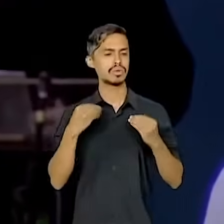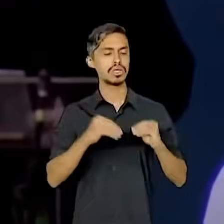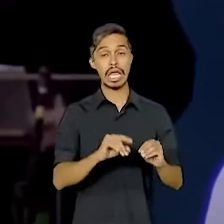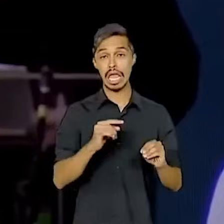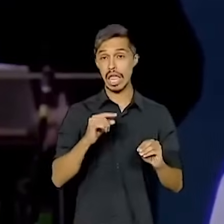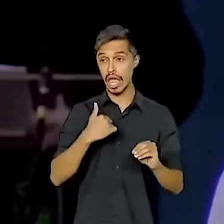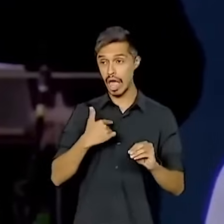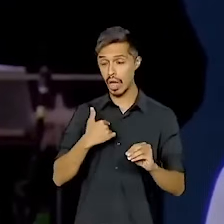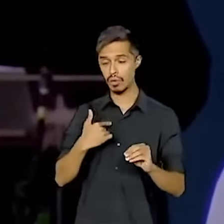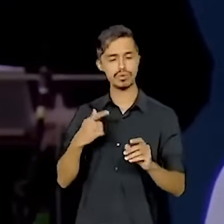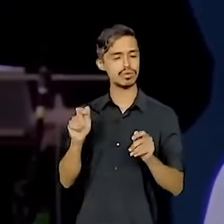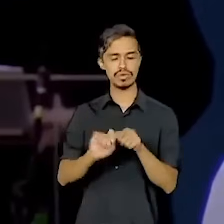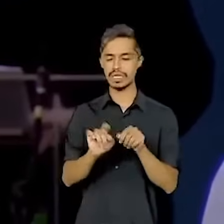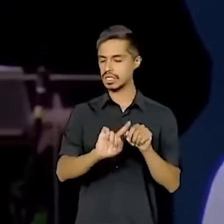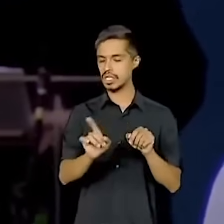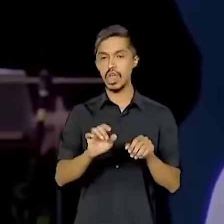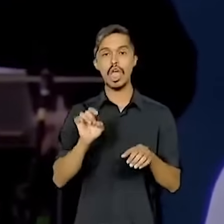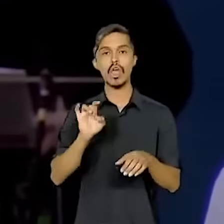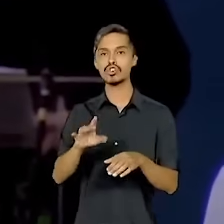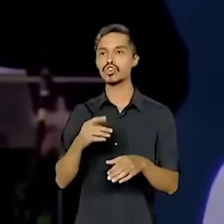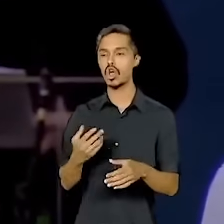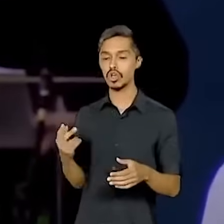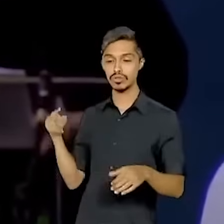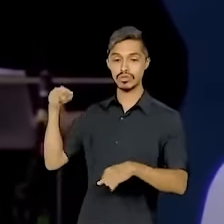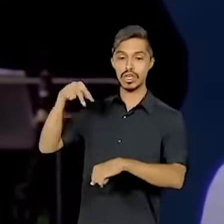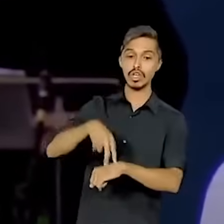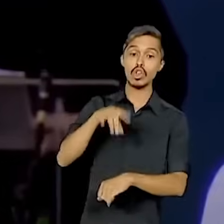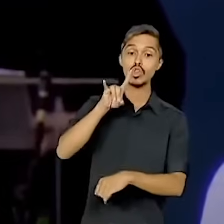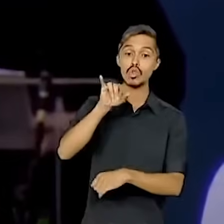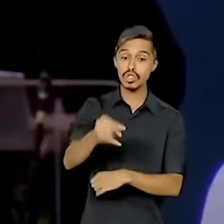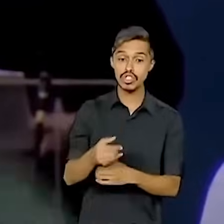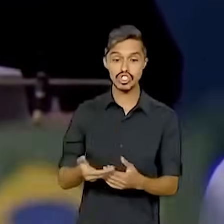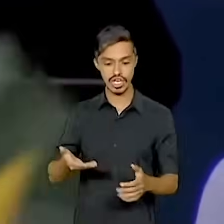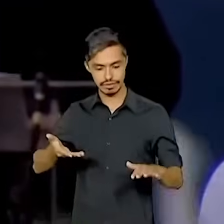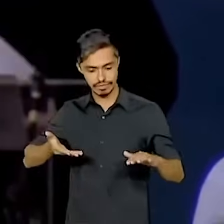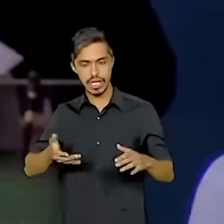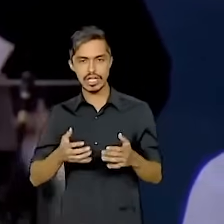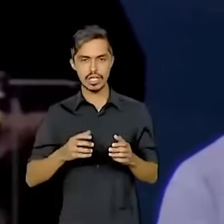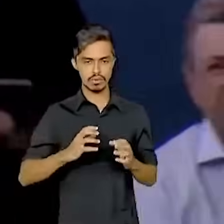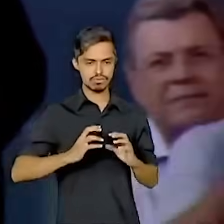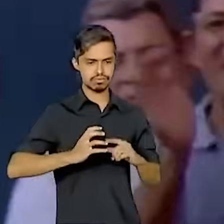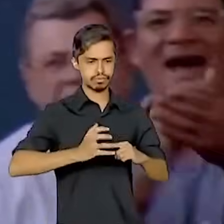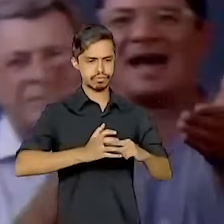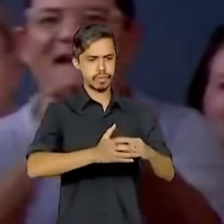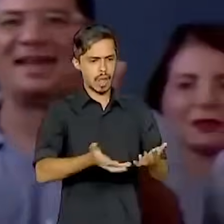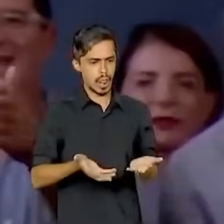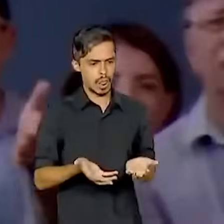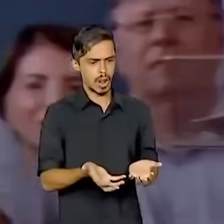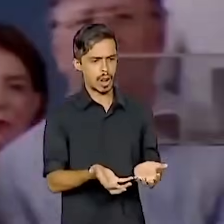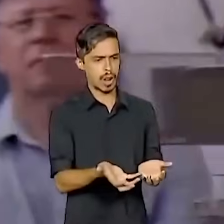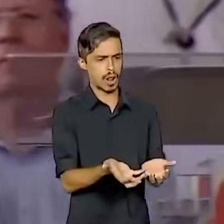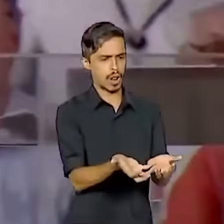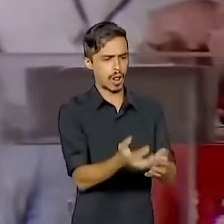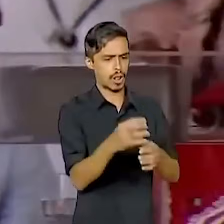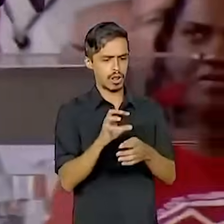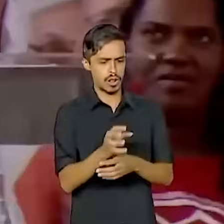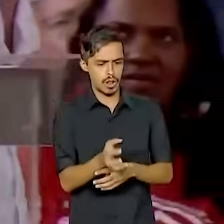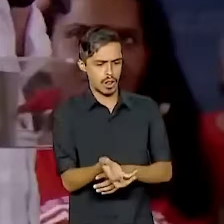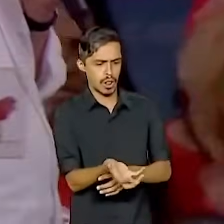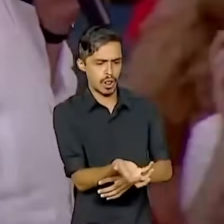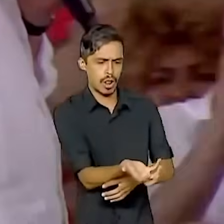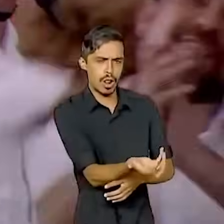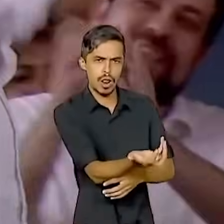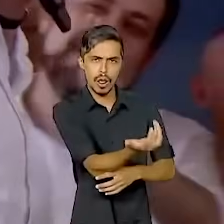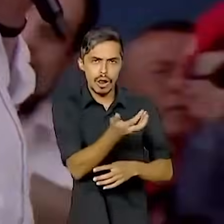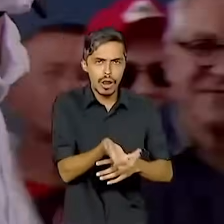dia que for para ligar a máquina e ela começar a remover a terra para a gente colocar o primeiro